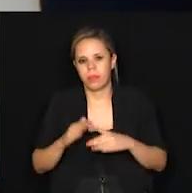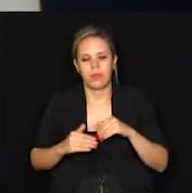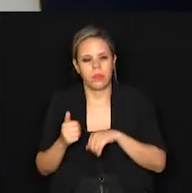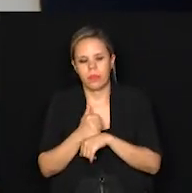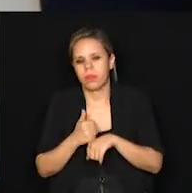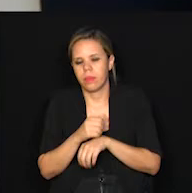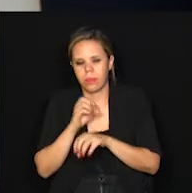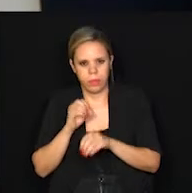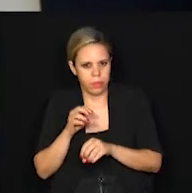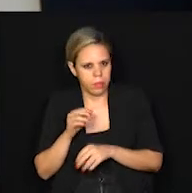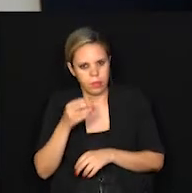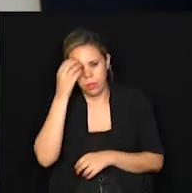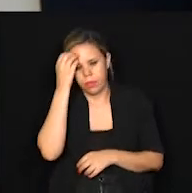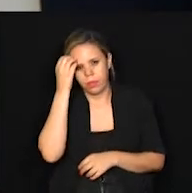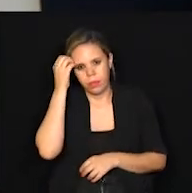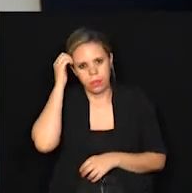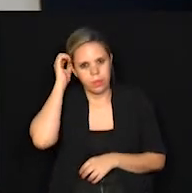fala.